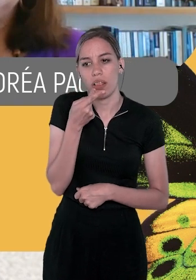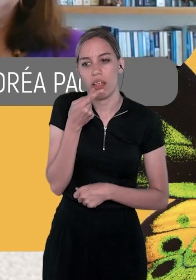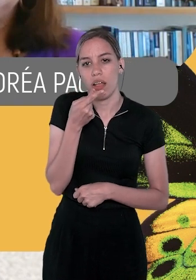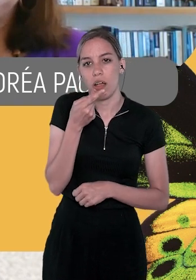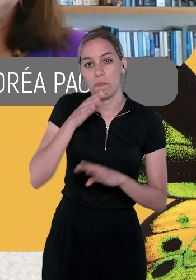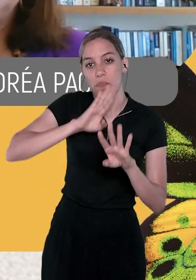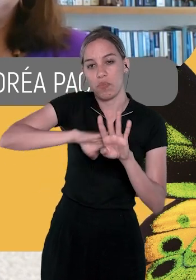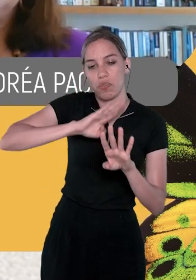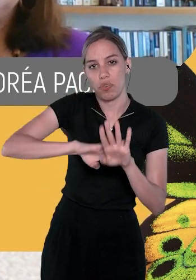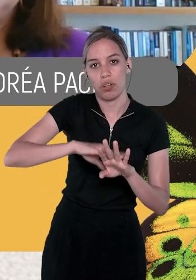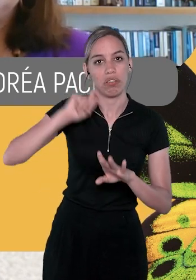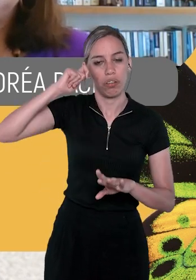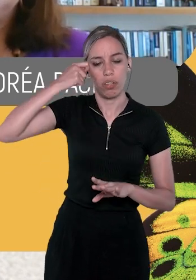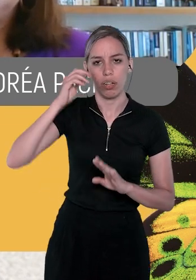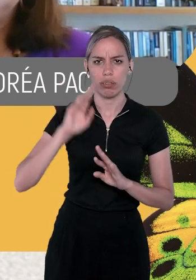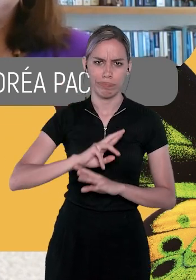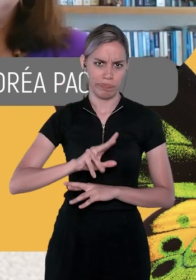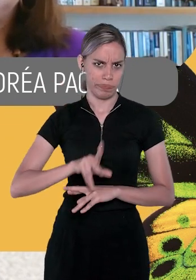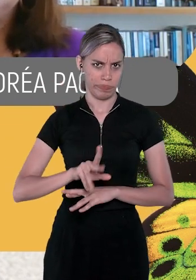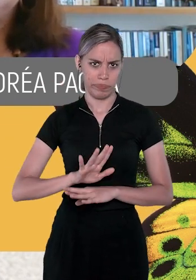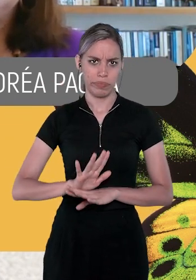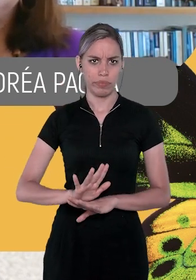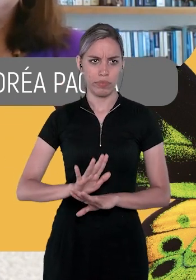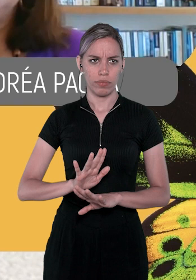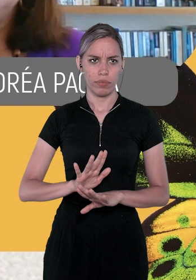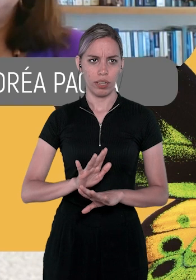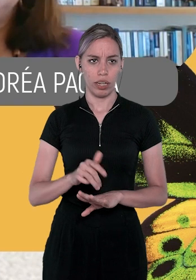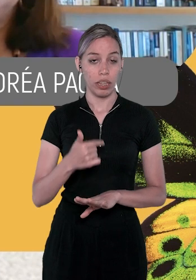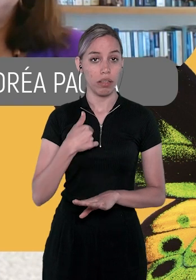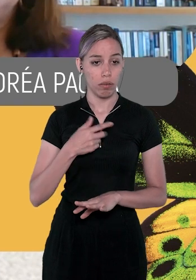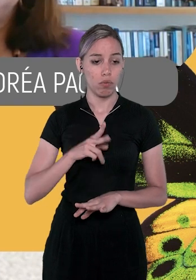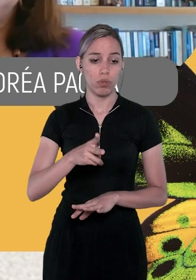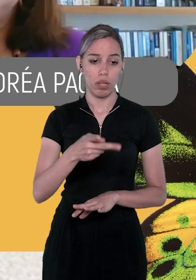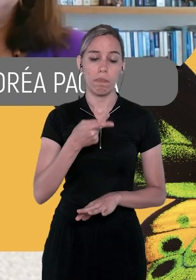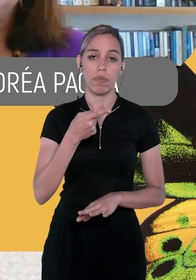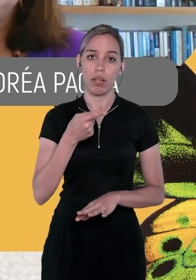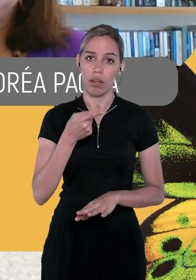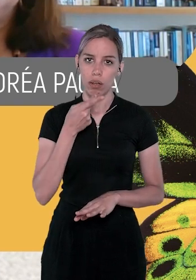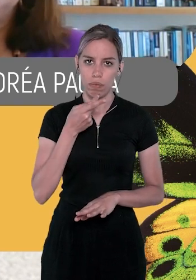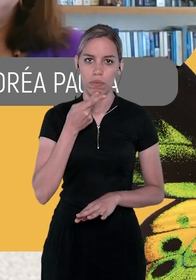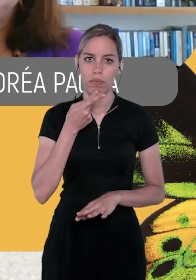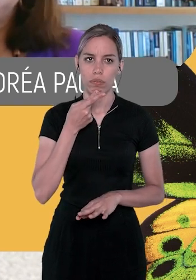entendeu? E isso aí eu acho que é uma questão que eu sempre voltarei, porque eu acho muito importante.